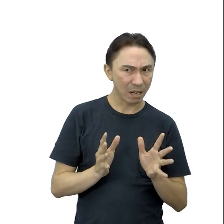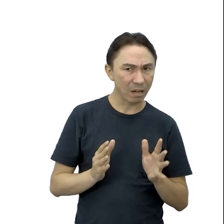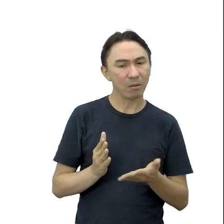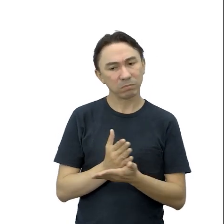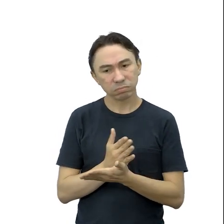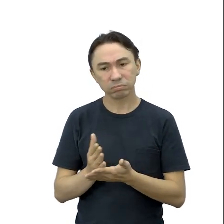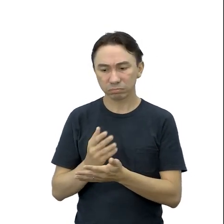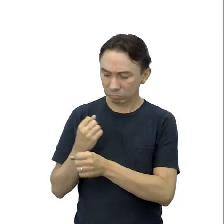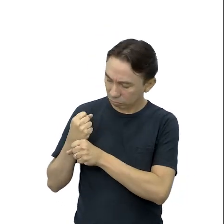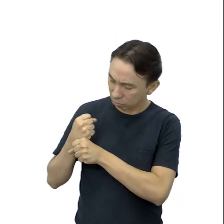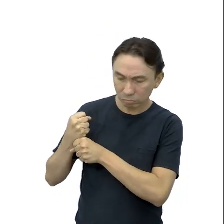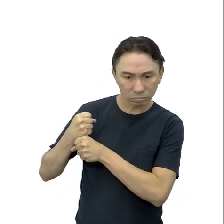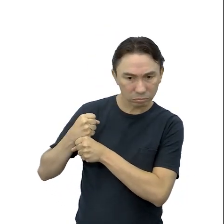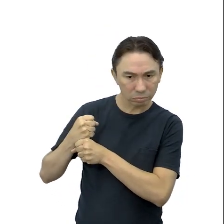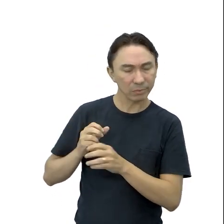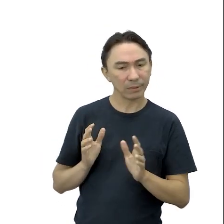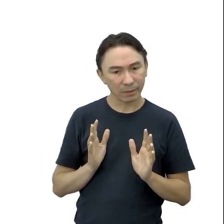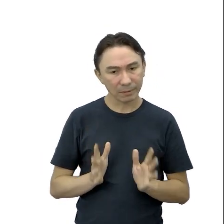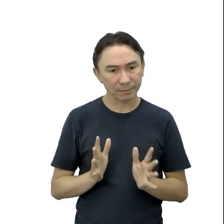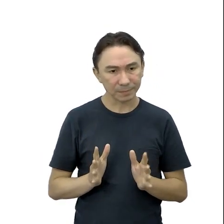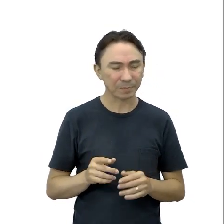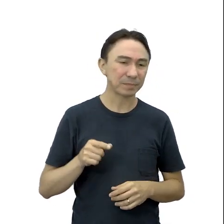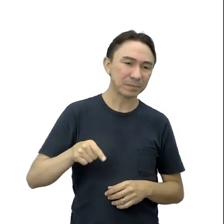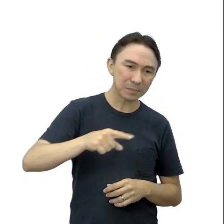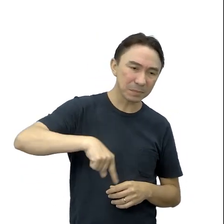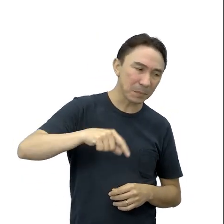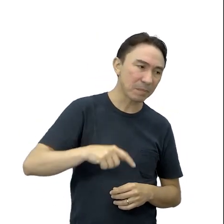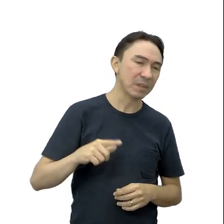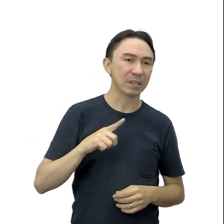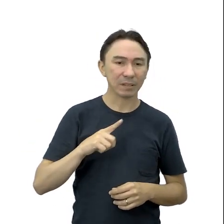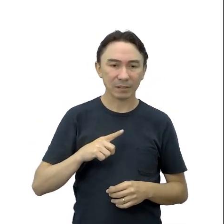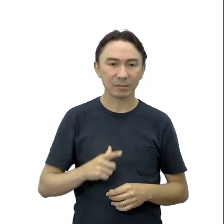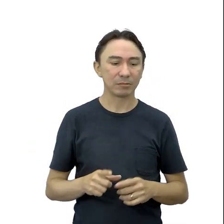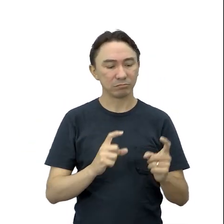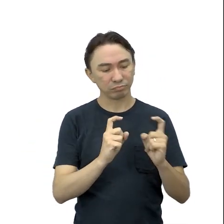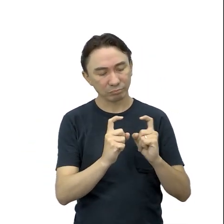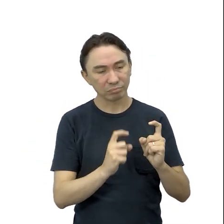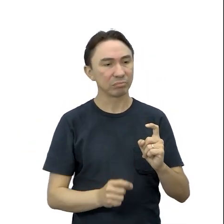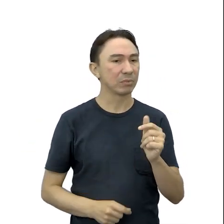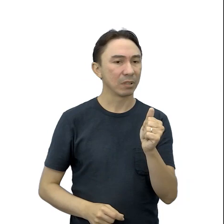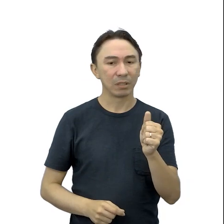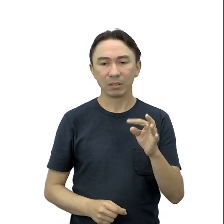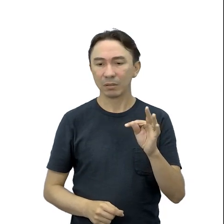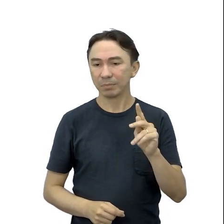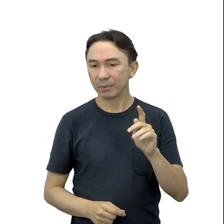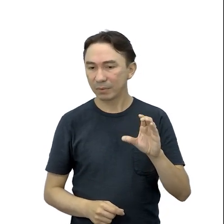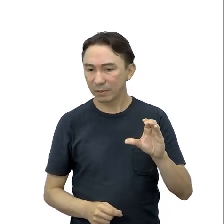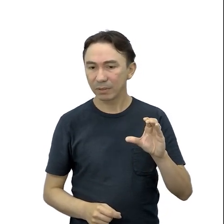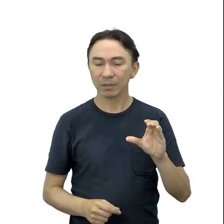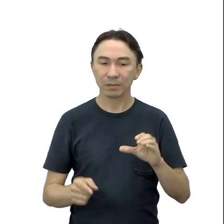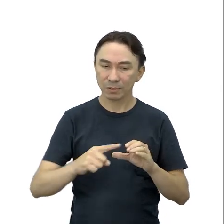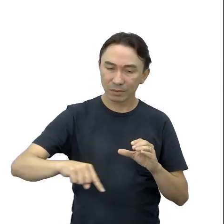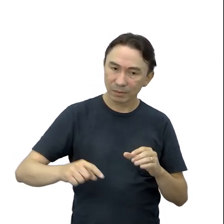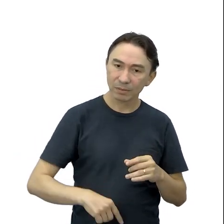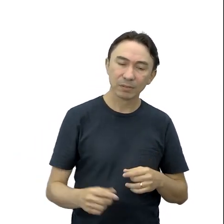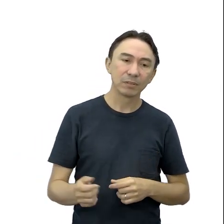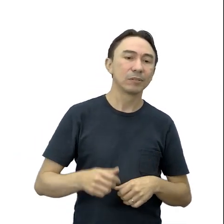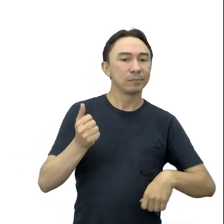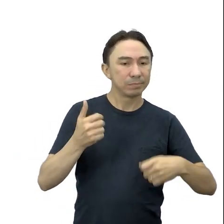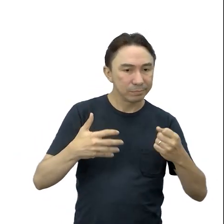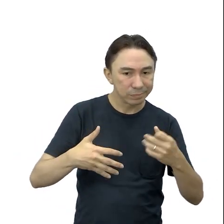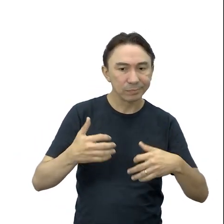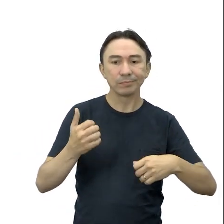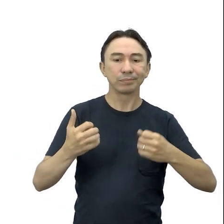nas nossas ATPCs, nas formações que a gente faz, a gente fala muito de avaliação. Então, isso para a